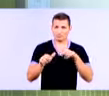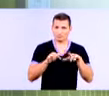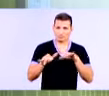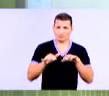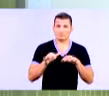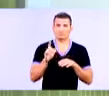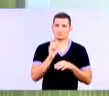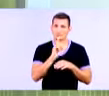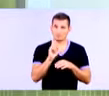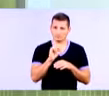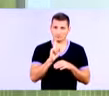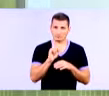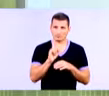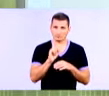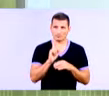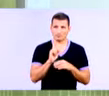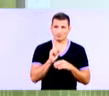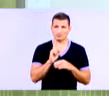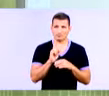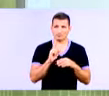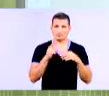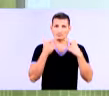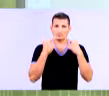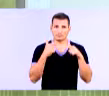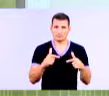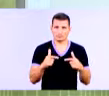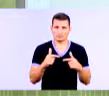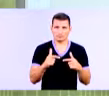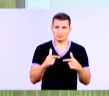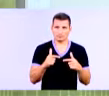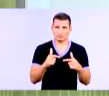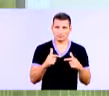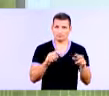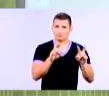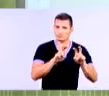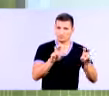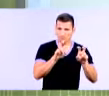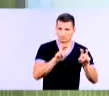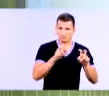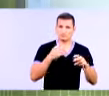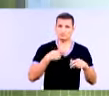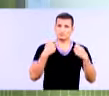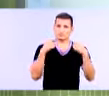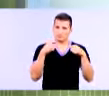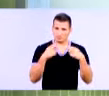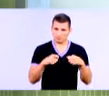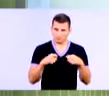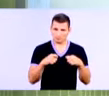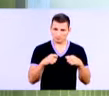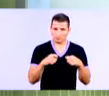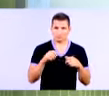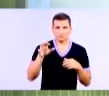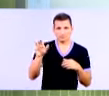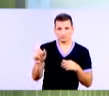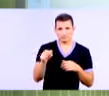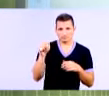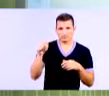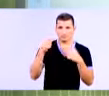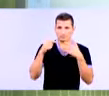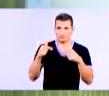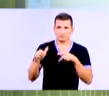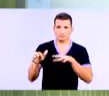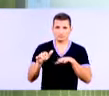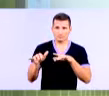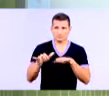é ainda a linguagem de máquina. Eu preciso de um mecanismo para pegar essa linguagem de programação, que é